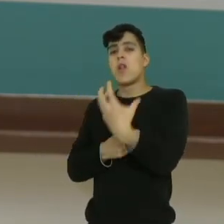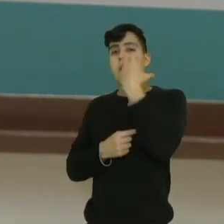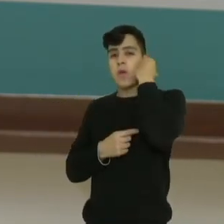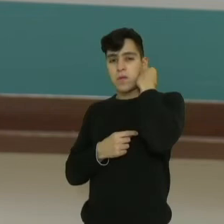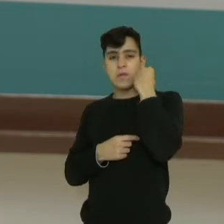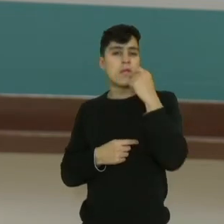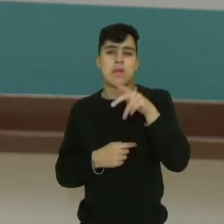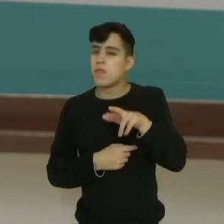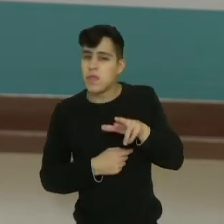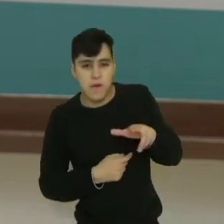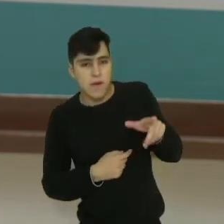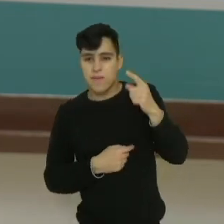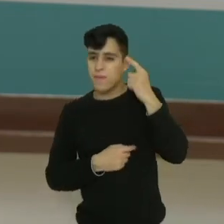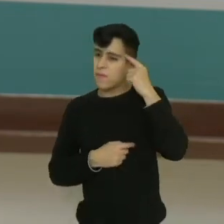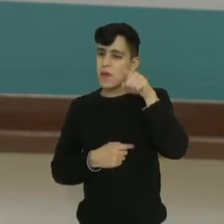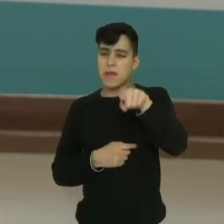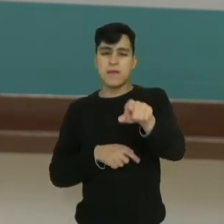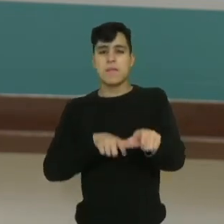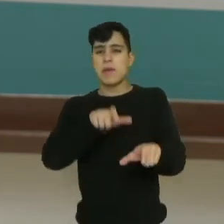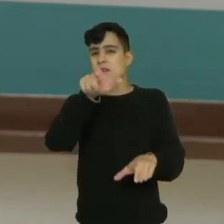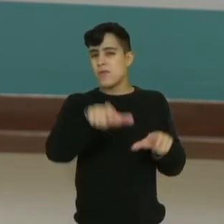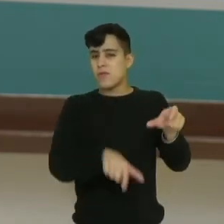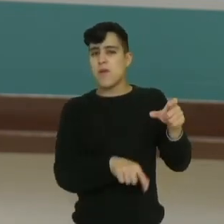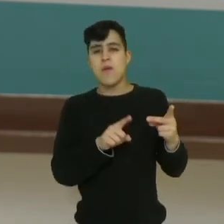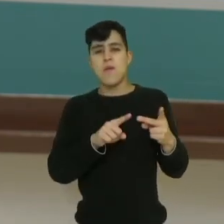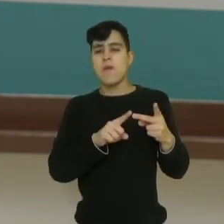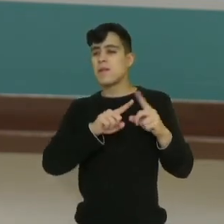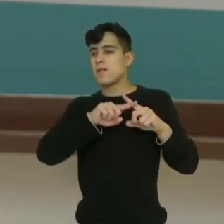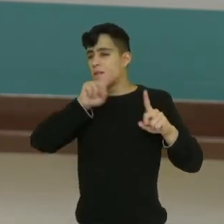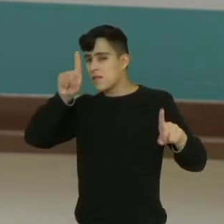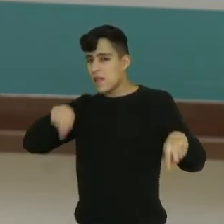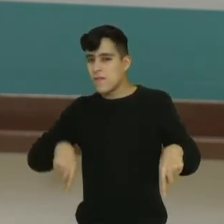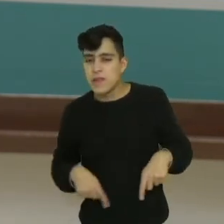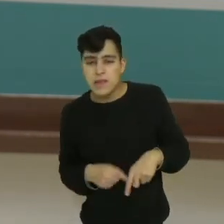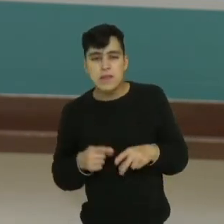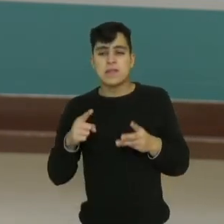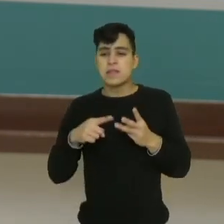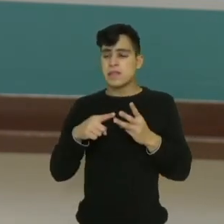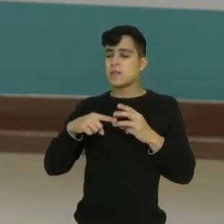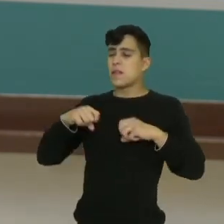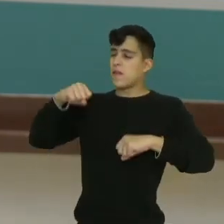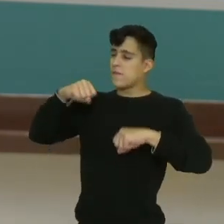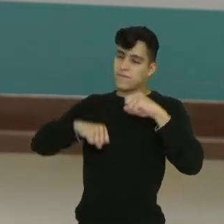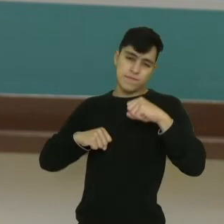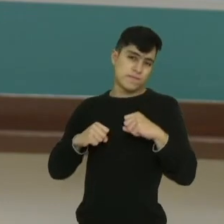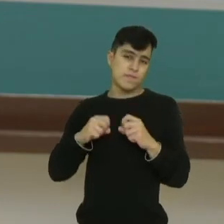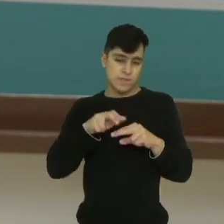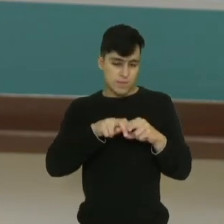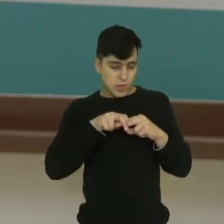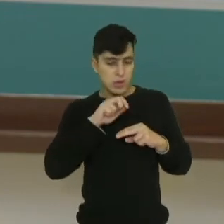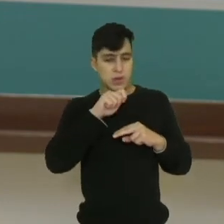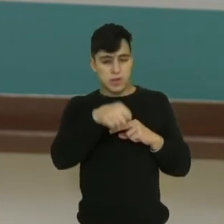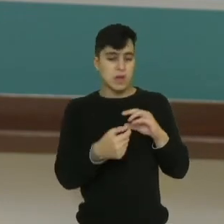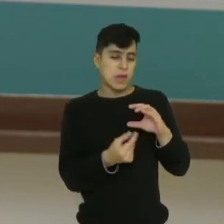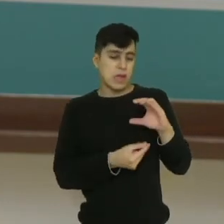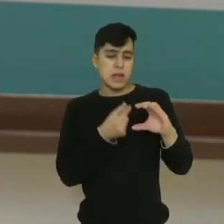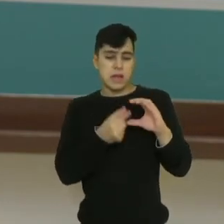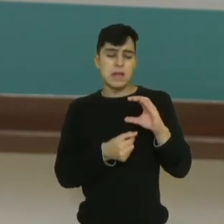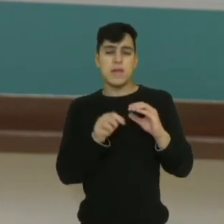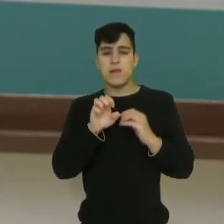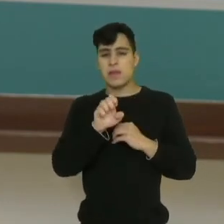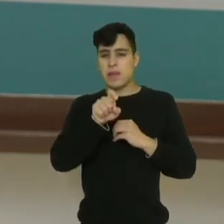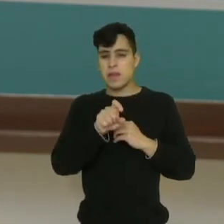Não pensam nos produtores, nos operários, na fábrica em si. E por isso é chamado capital